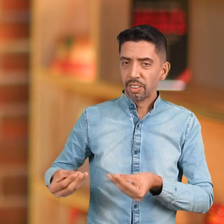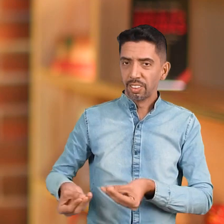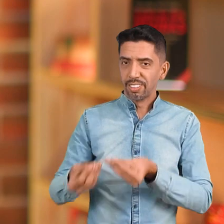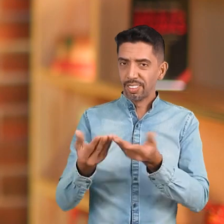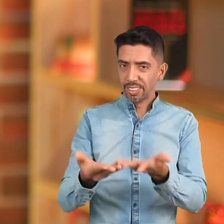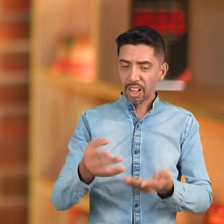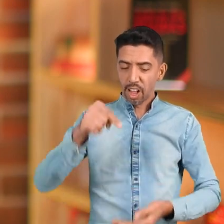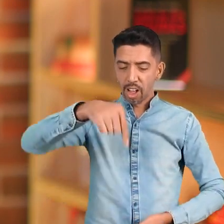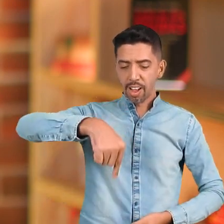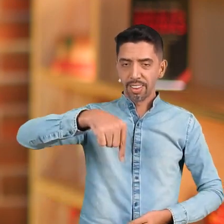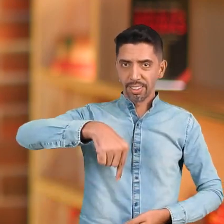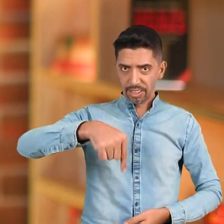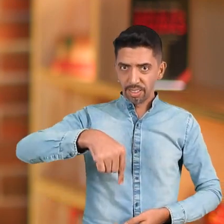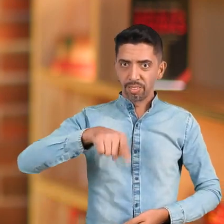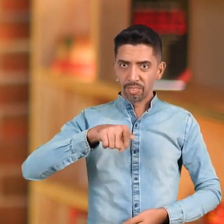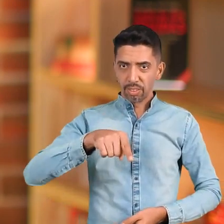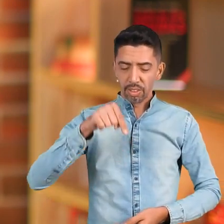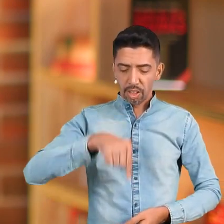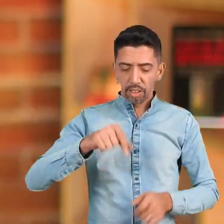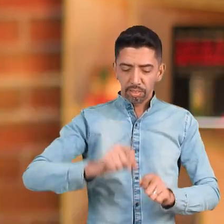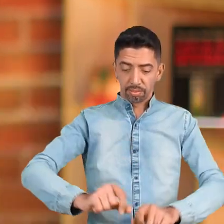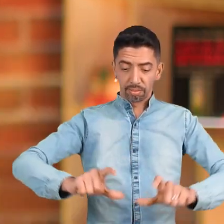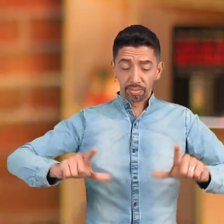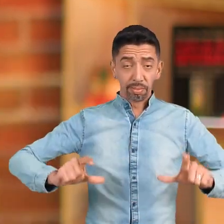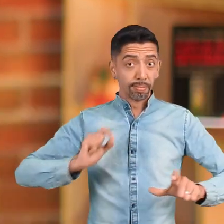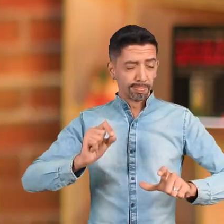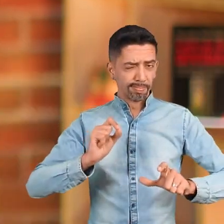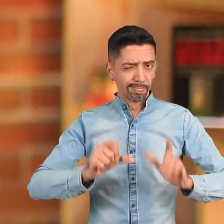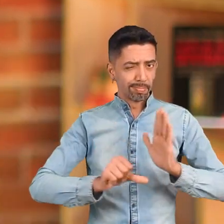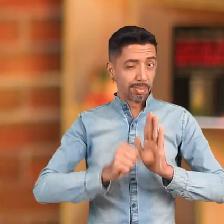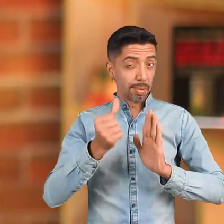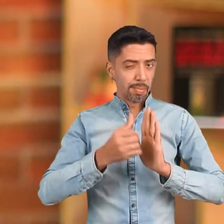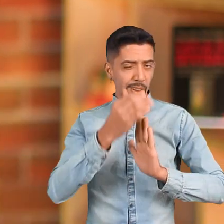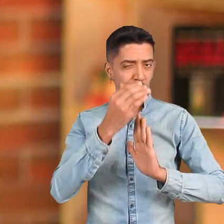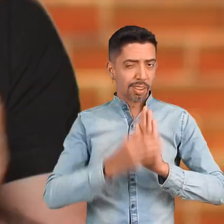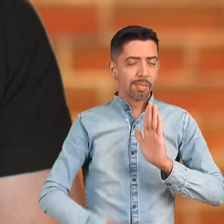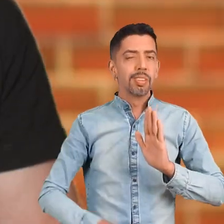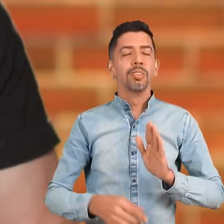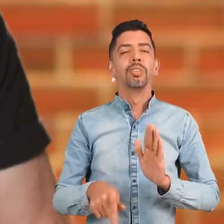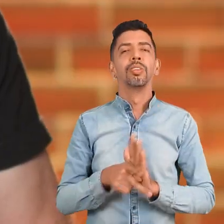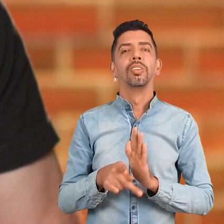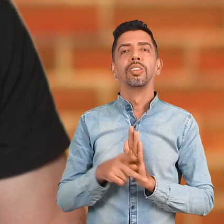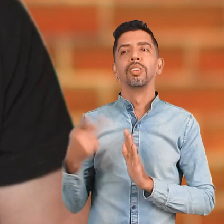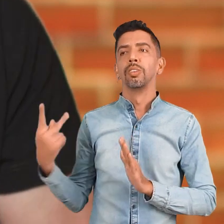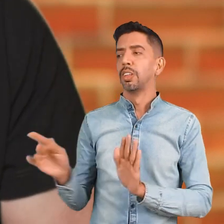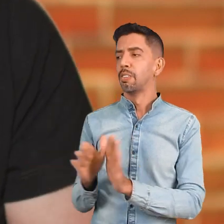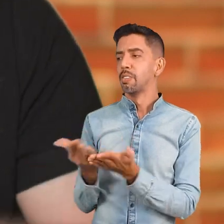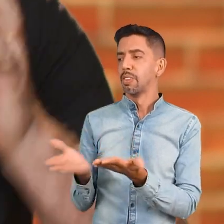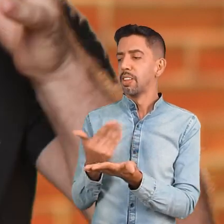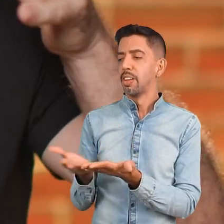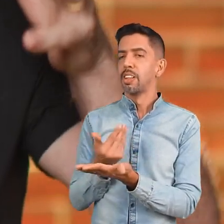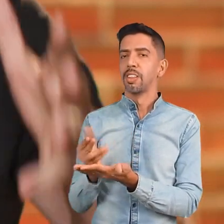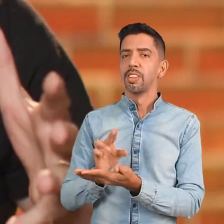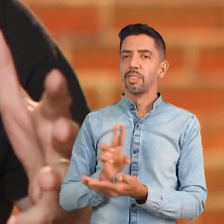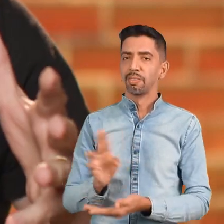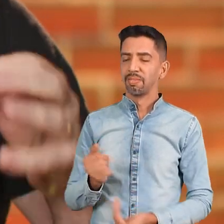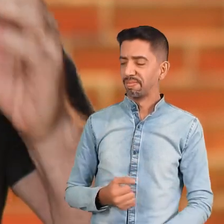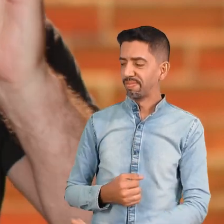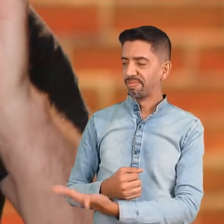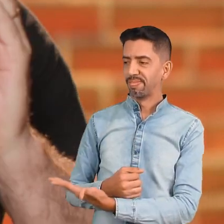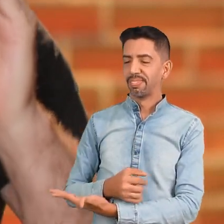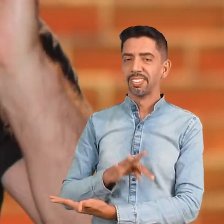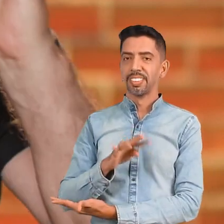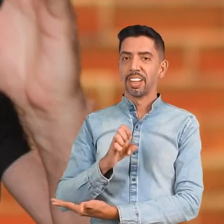lá na descrição o primeiro capítulo do livro Terapia Financeira. Uma edição comemorativa de 15 anos.